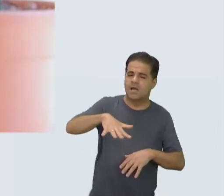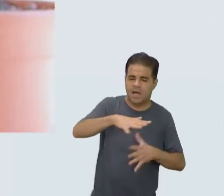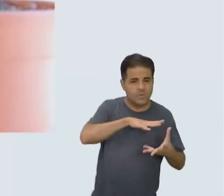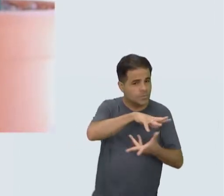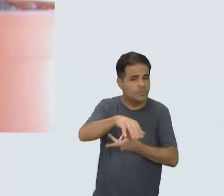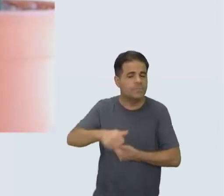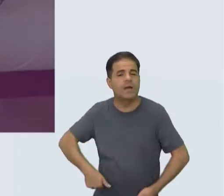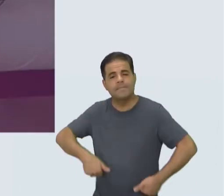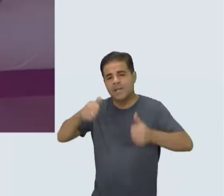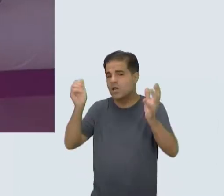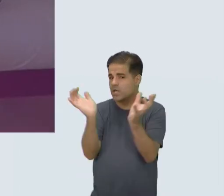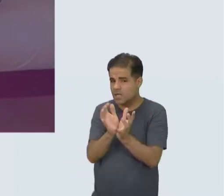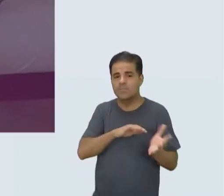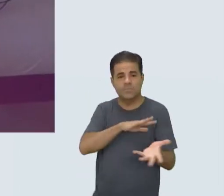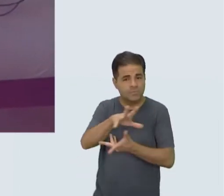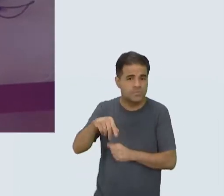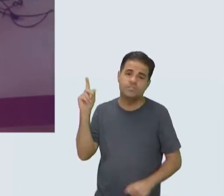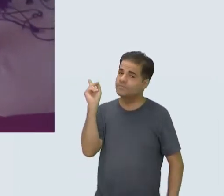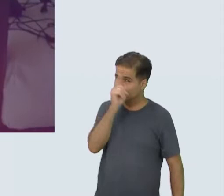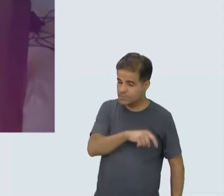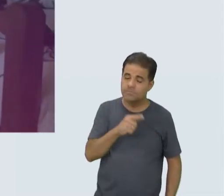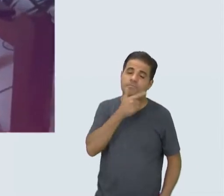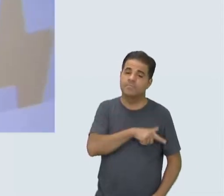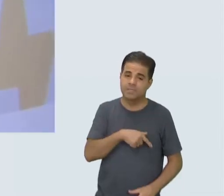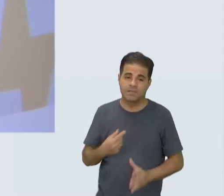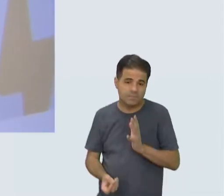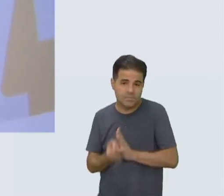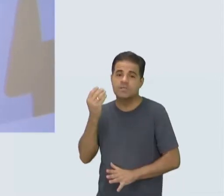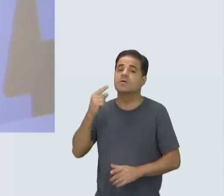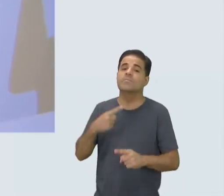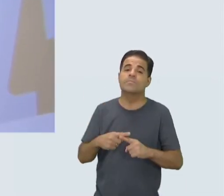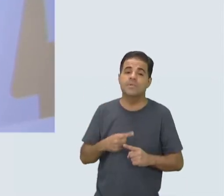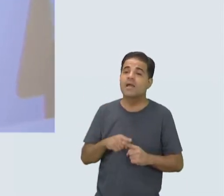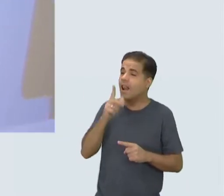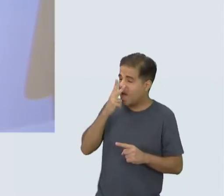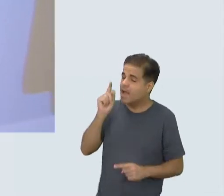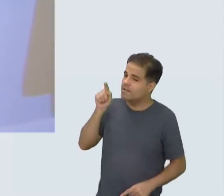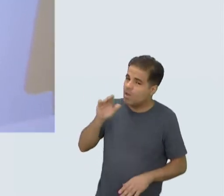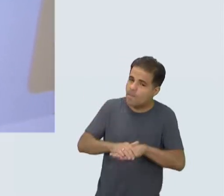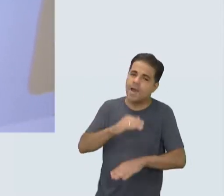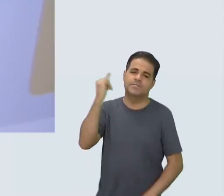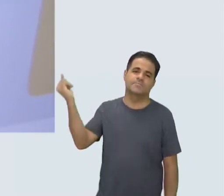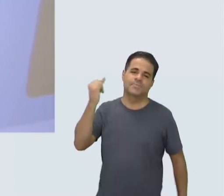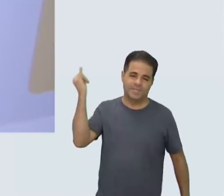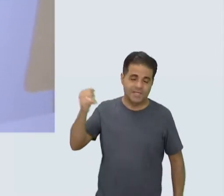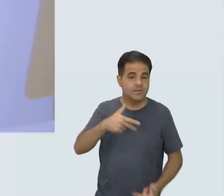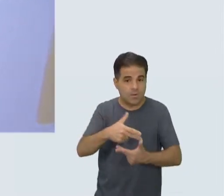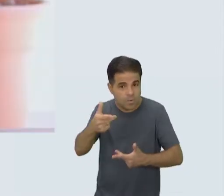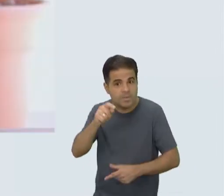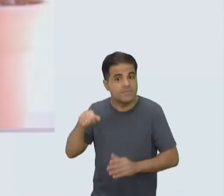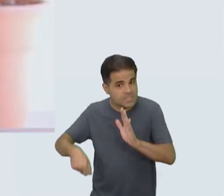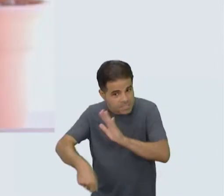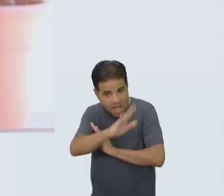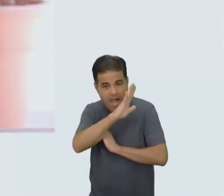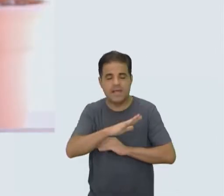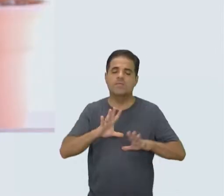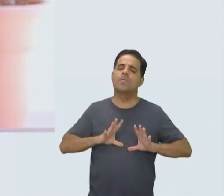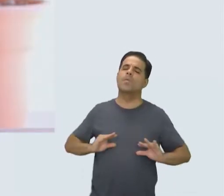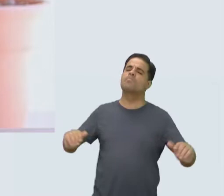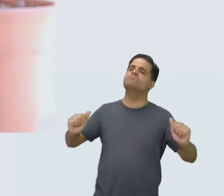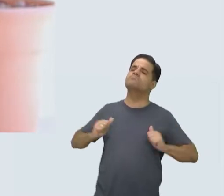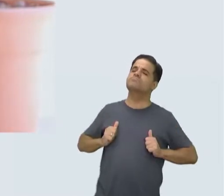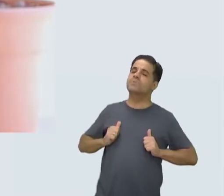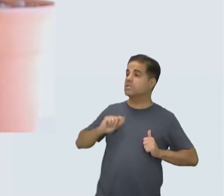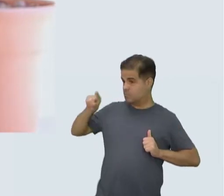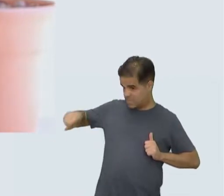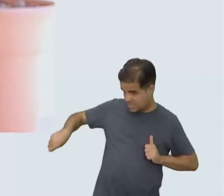a melhor equipe do mundo, dificilmente vai conseguir fazer um bom trabalho, porque ela acha que isso é o mais importante. O negócio é você sair da sua zona de conforto. Quando